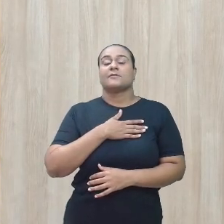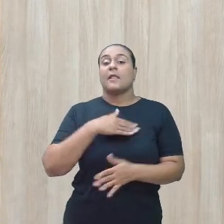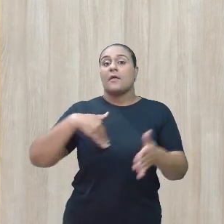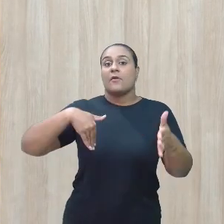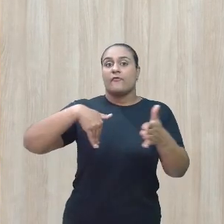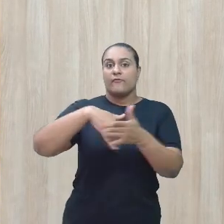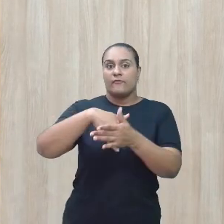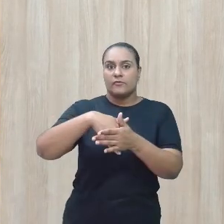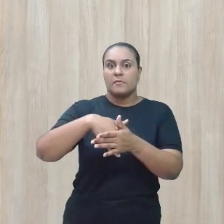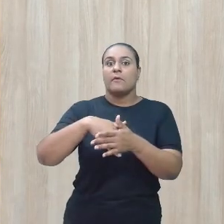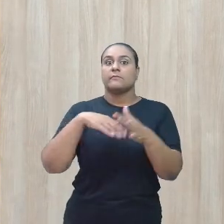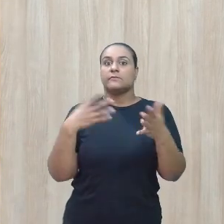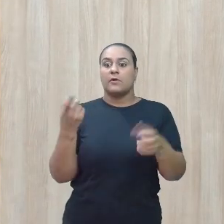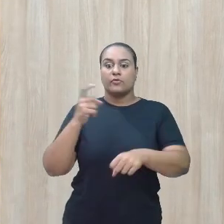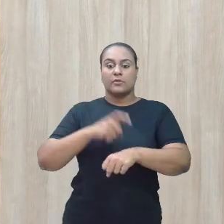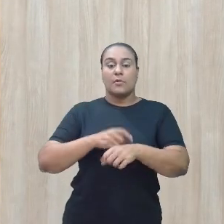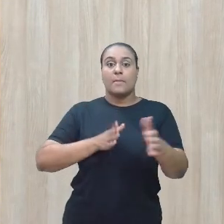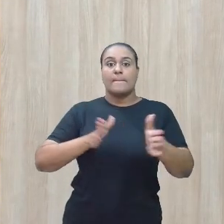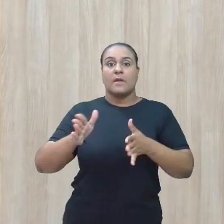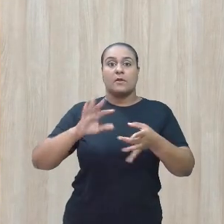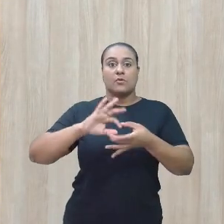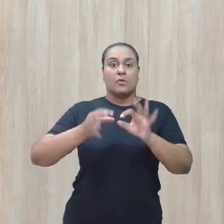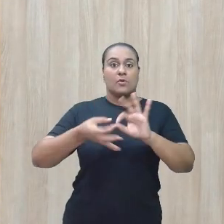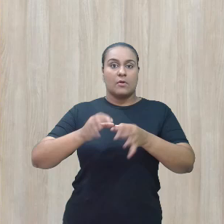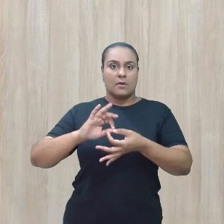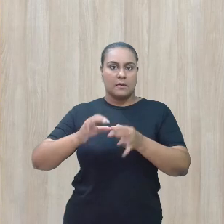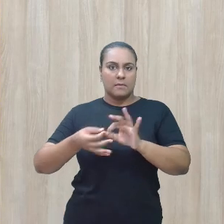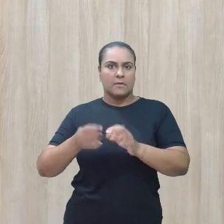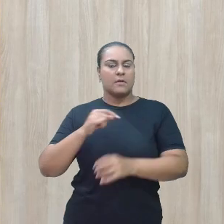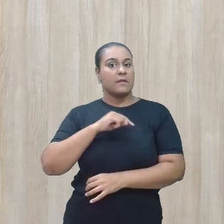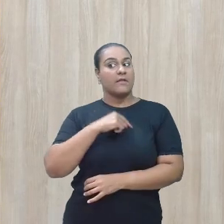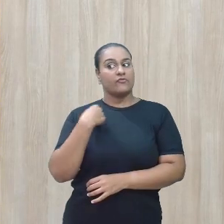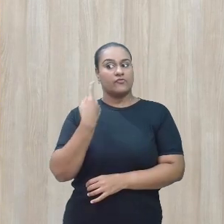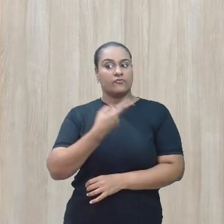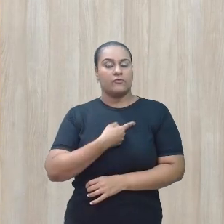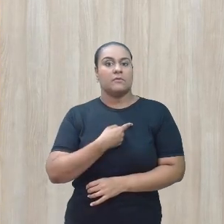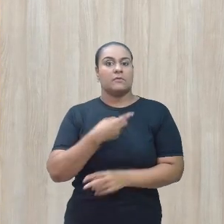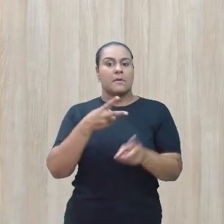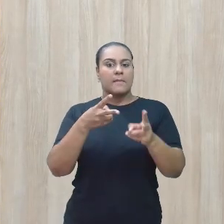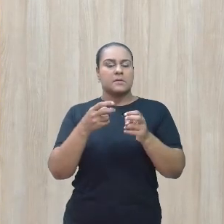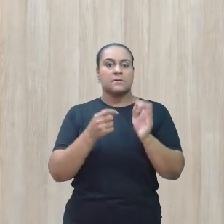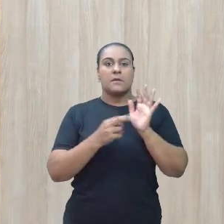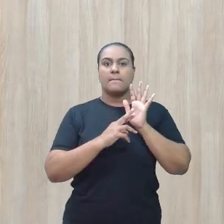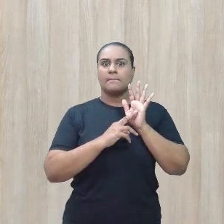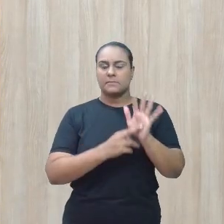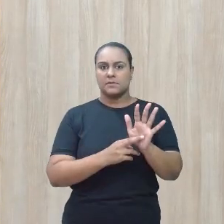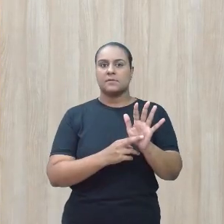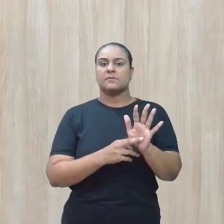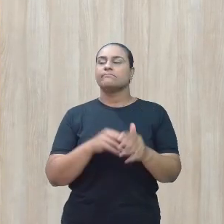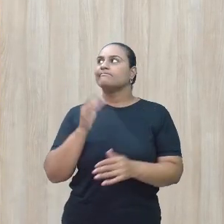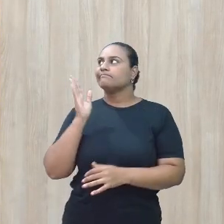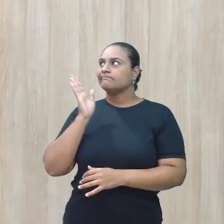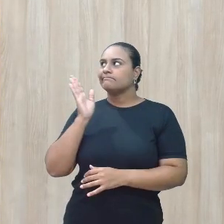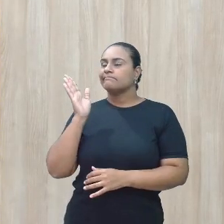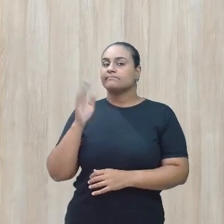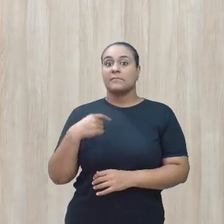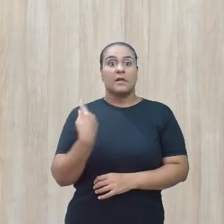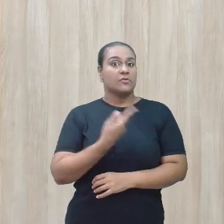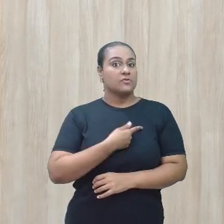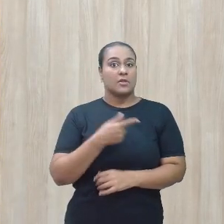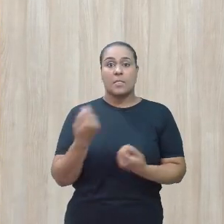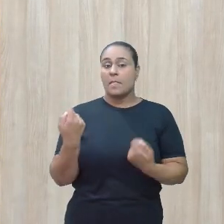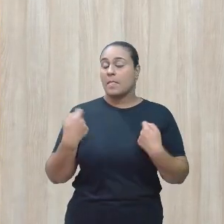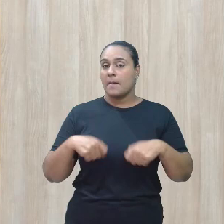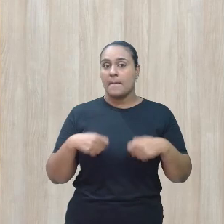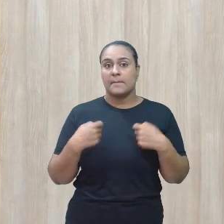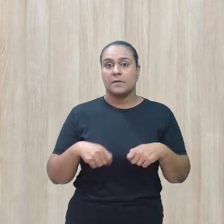Olimpíada, então vocês veem esse tipo de representação o tempo inteiro. Só que uma coisa interessante por aqui é que a gente não precisa